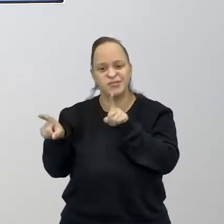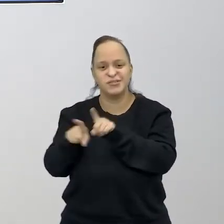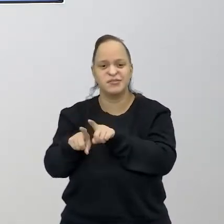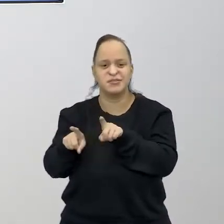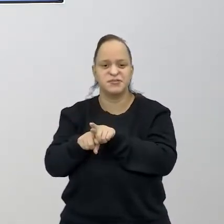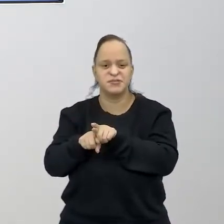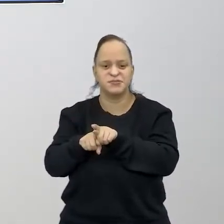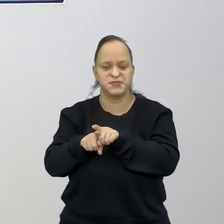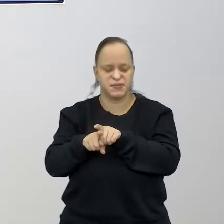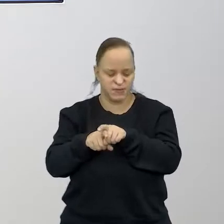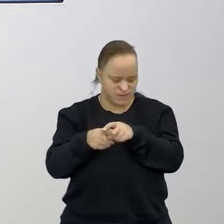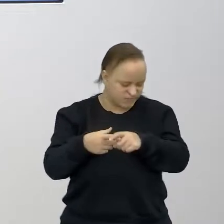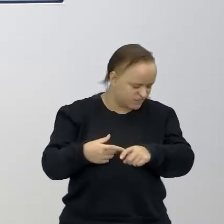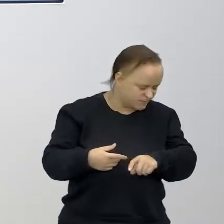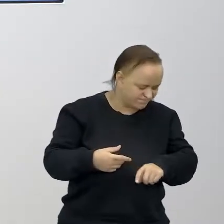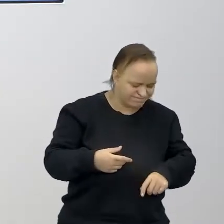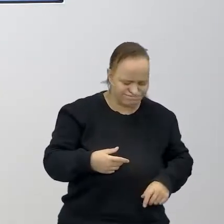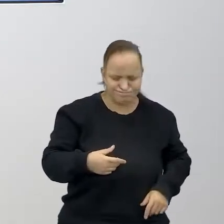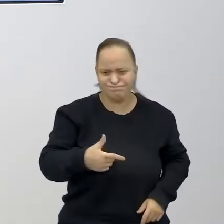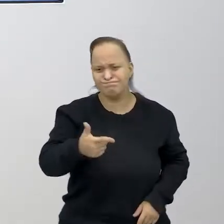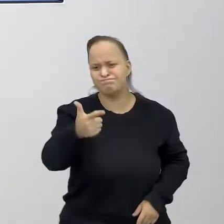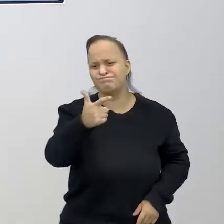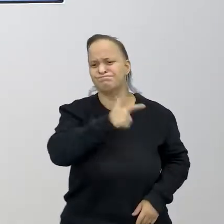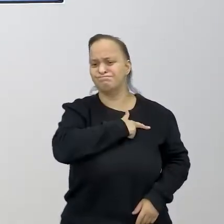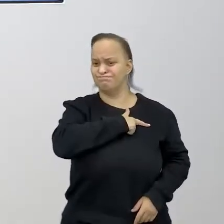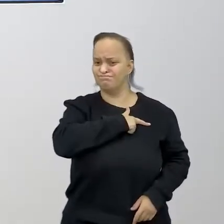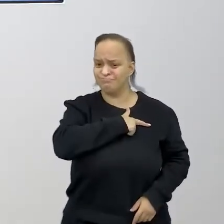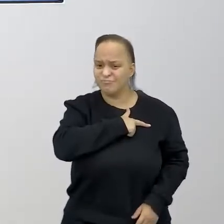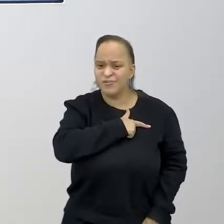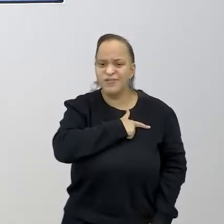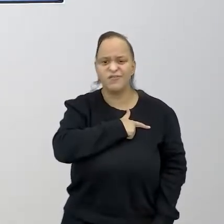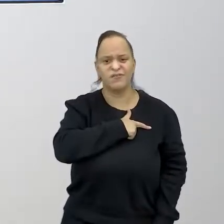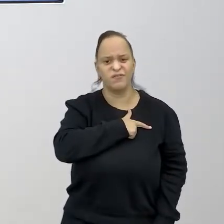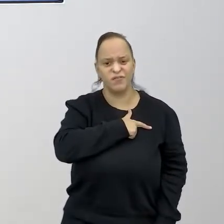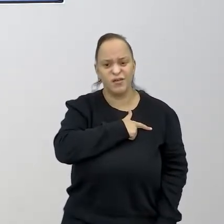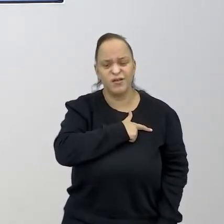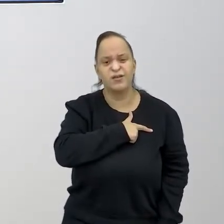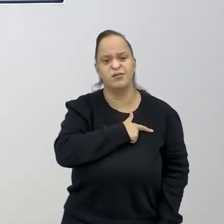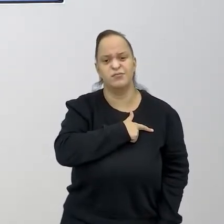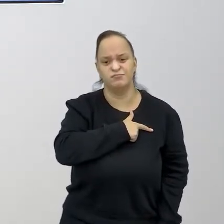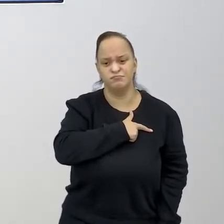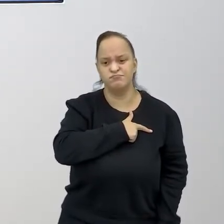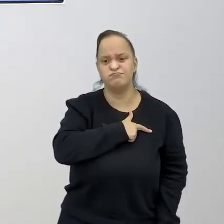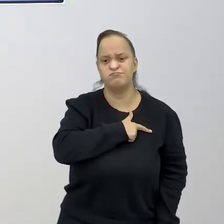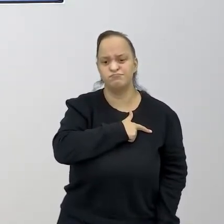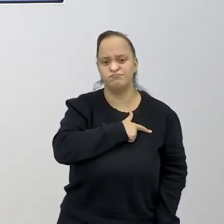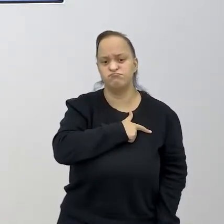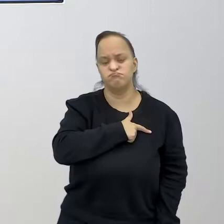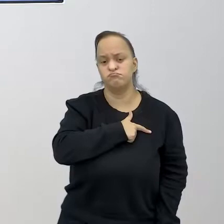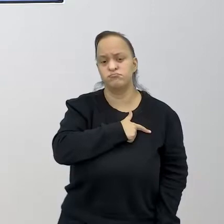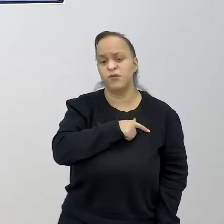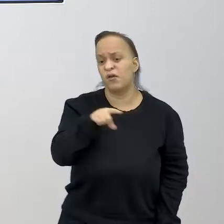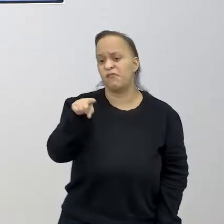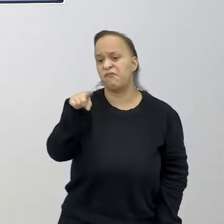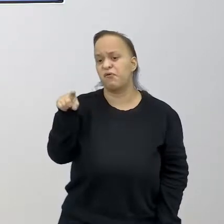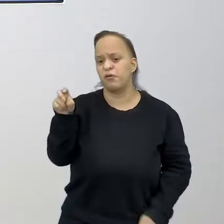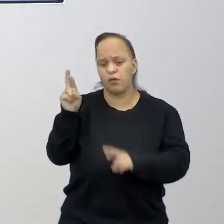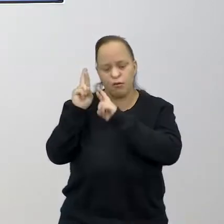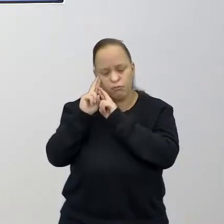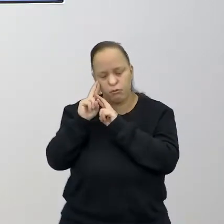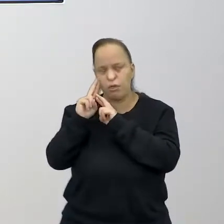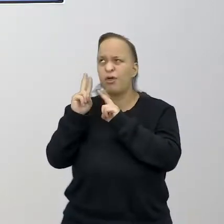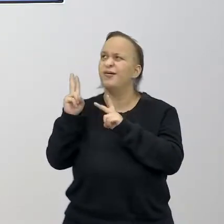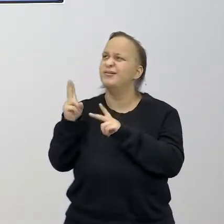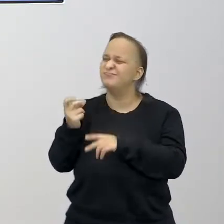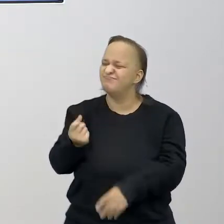e falar assim, eu estou feia, e eu não tô... E aí, que é o que eu falei. Não é você acordar um dia e falar, nossa,